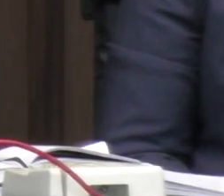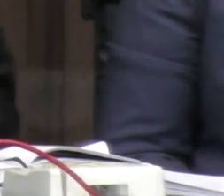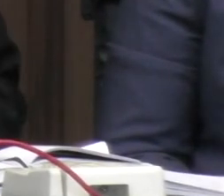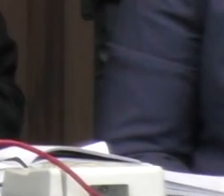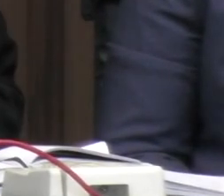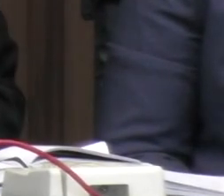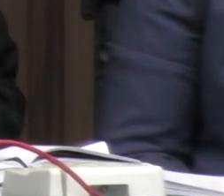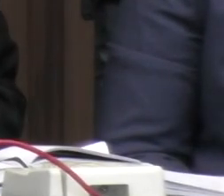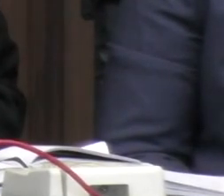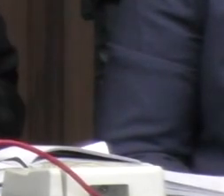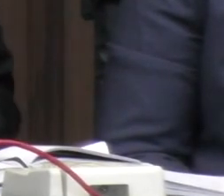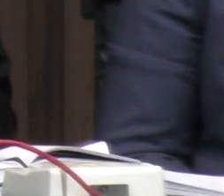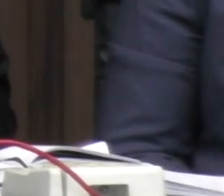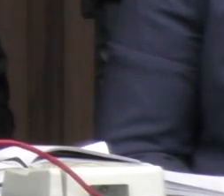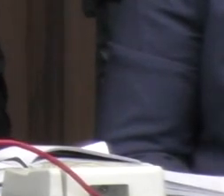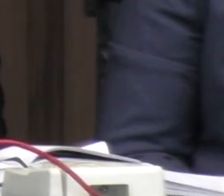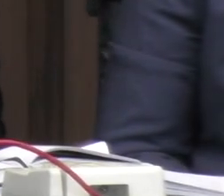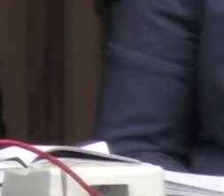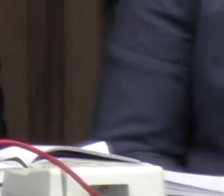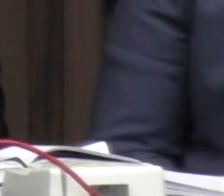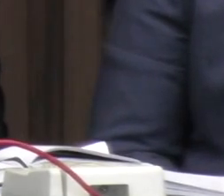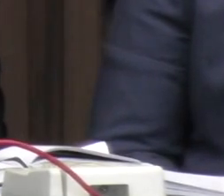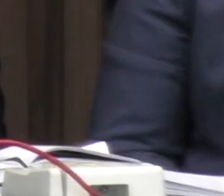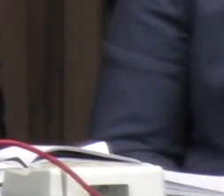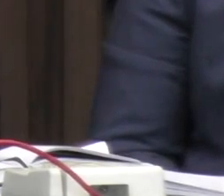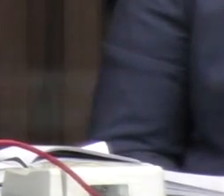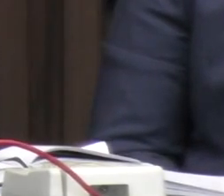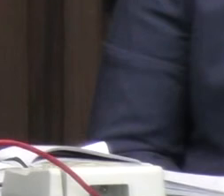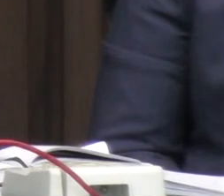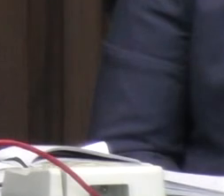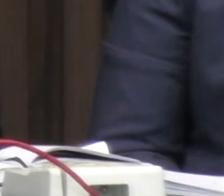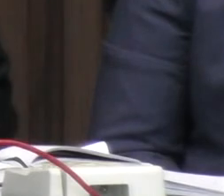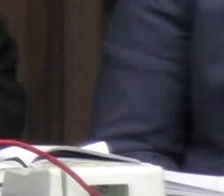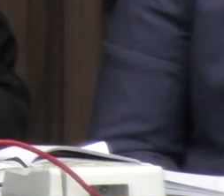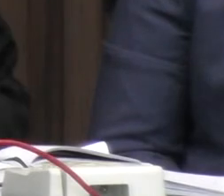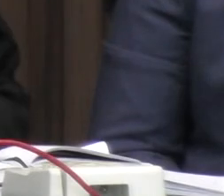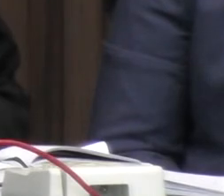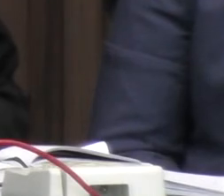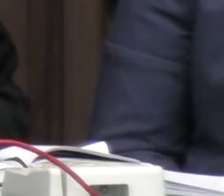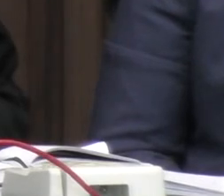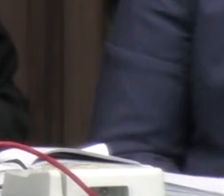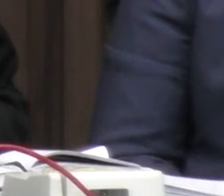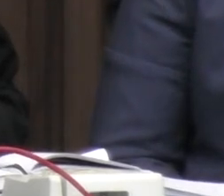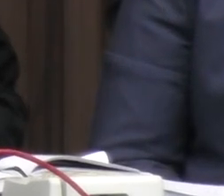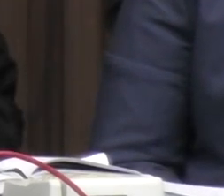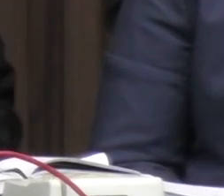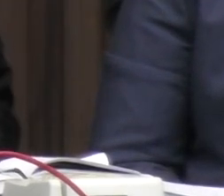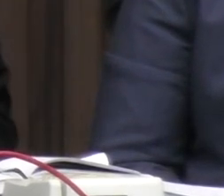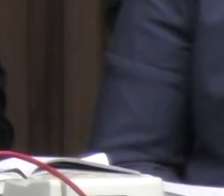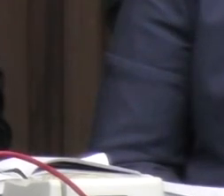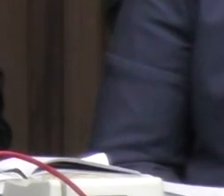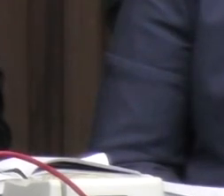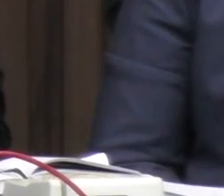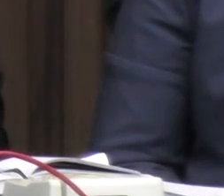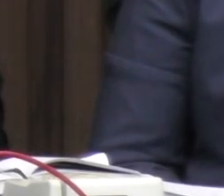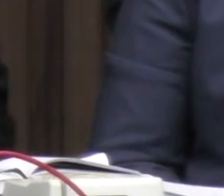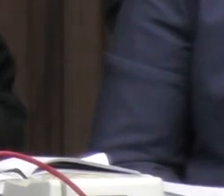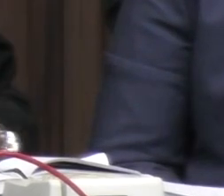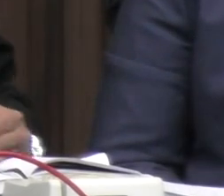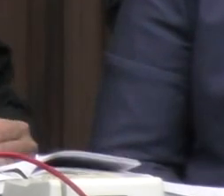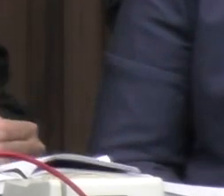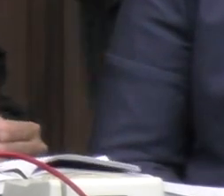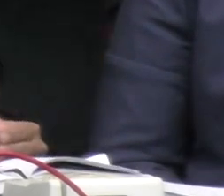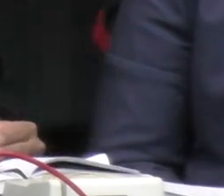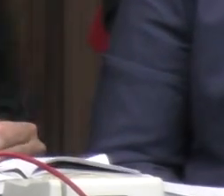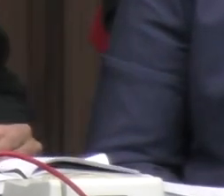eu estou comunicando os atos e as ações pela ordem de acontecimento na casa eu estou apenas